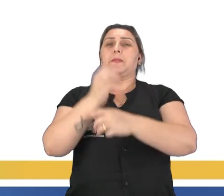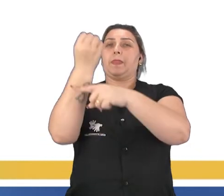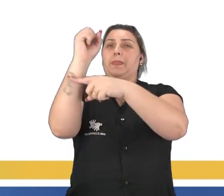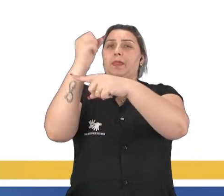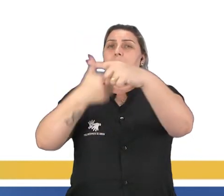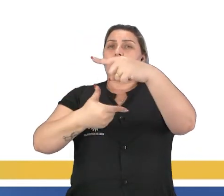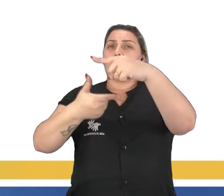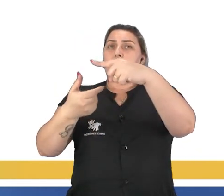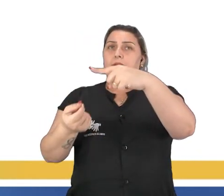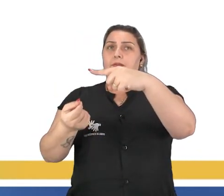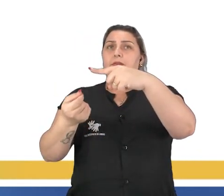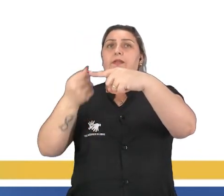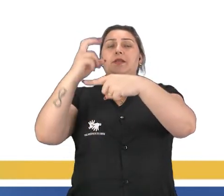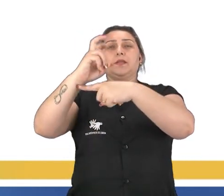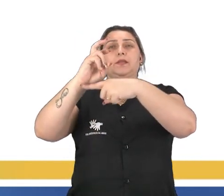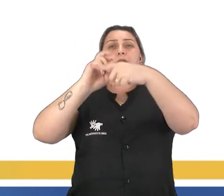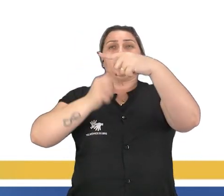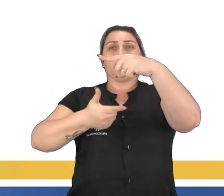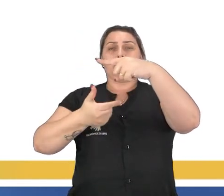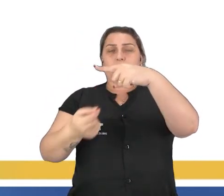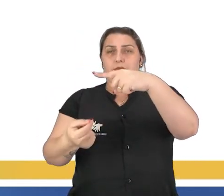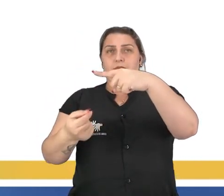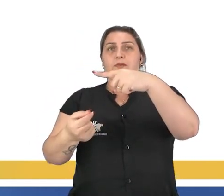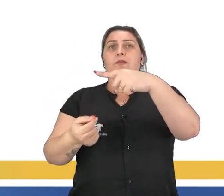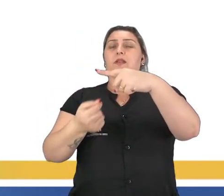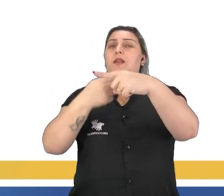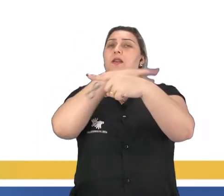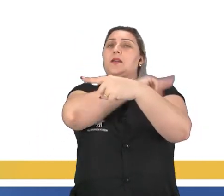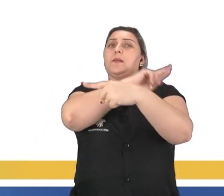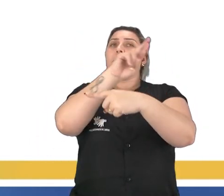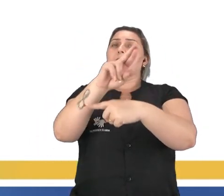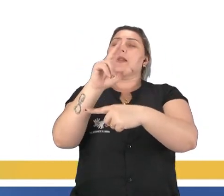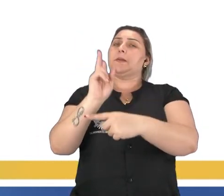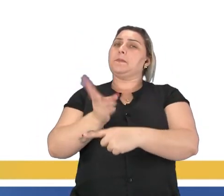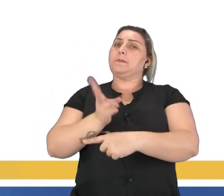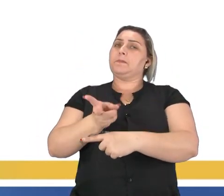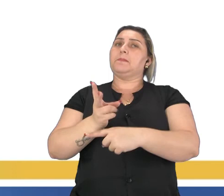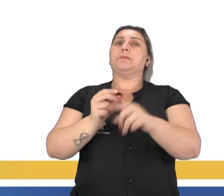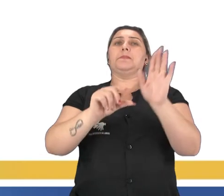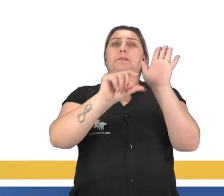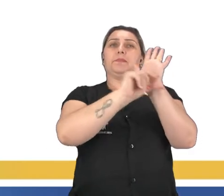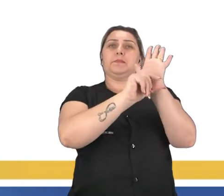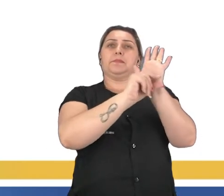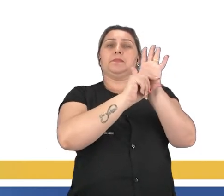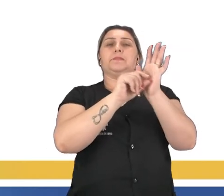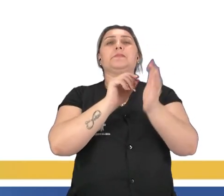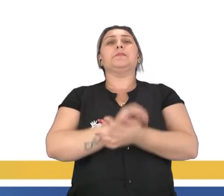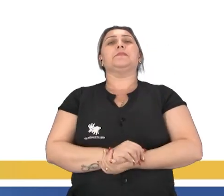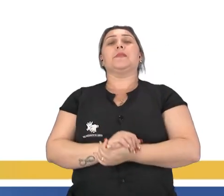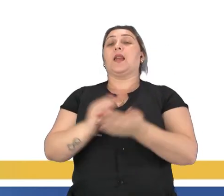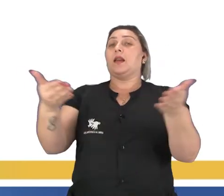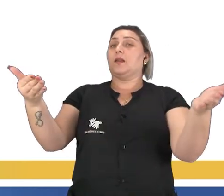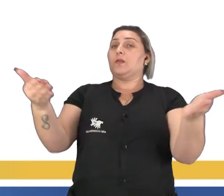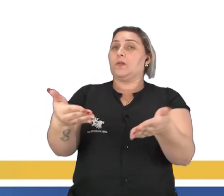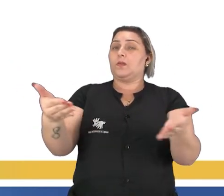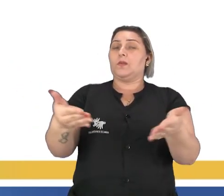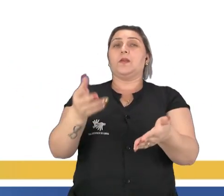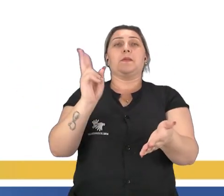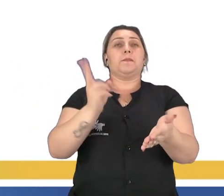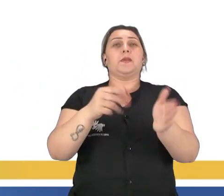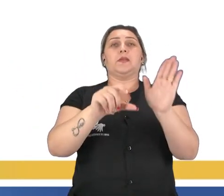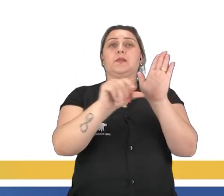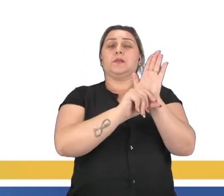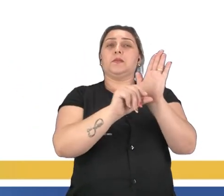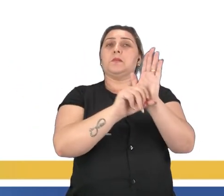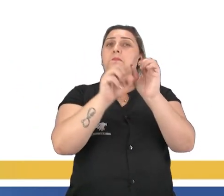8 vinteavos e 5 vinteavos, eles têm o mesmo denominador. Agora, com o mesmo denominador,